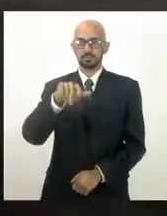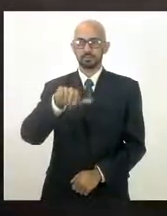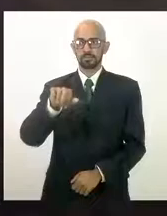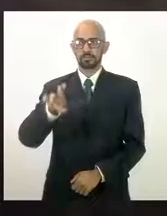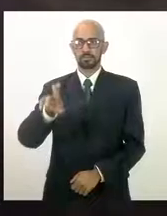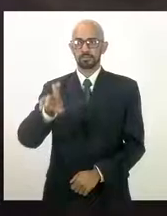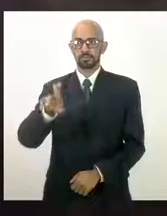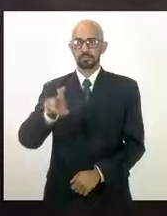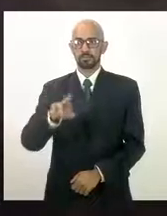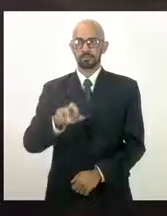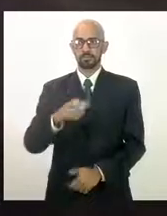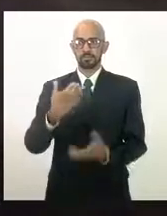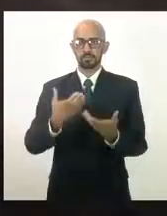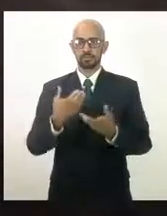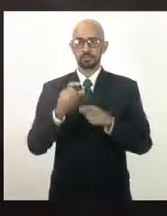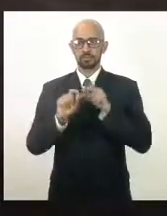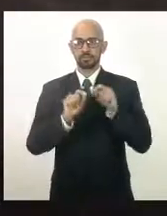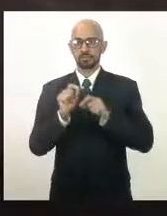Queria